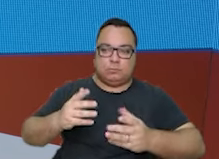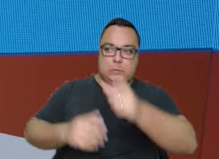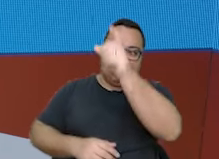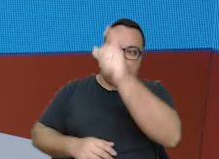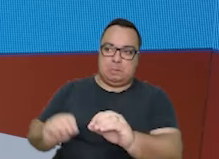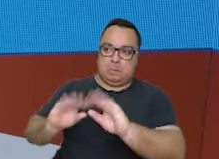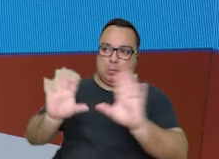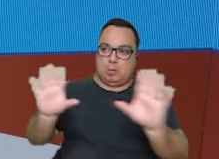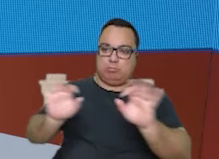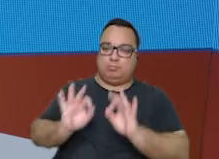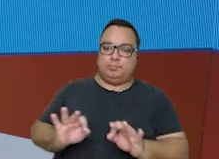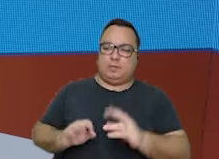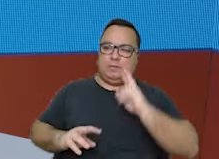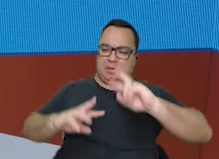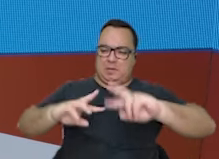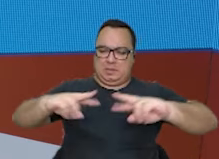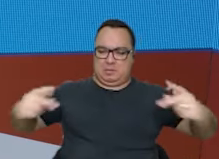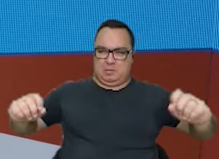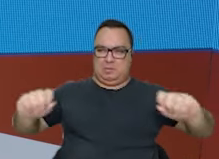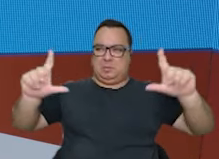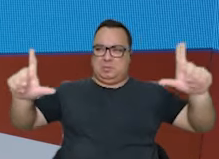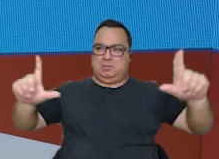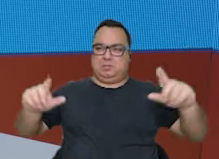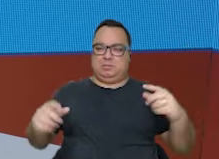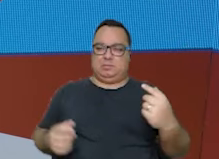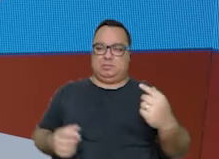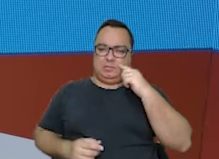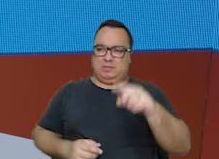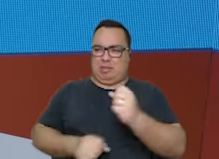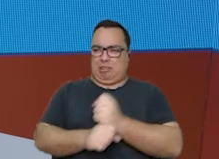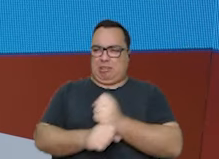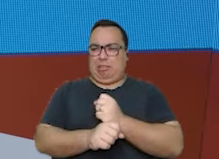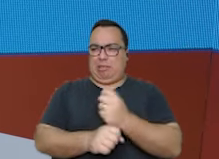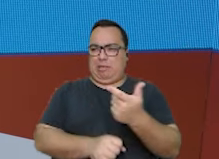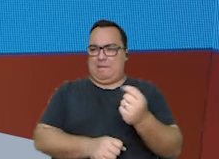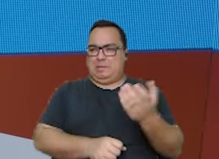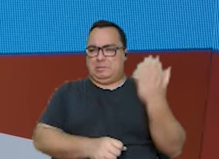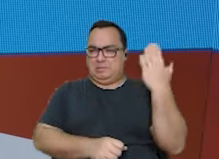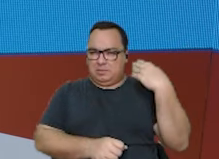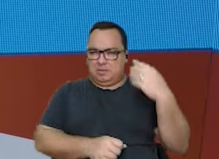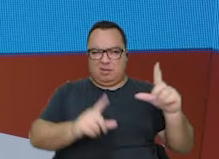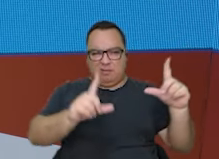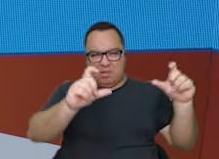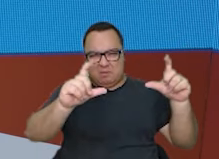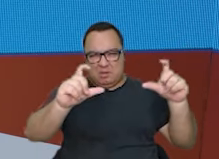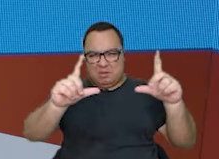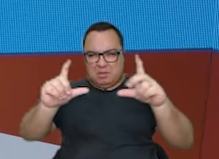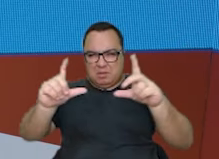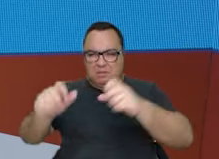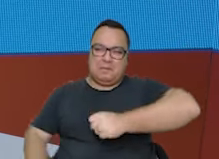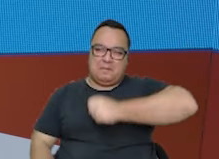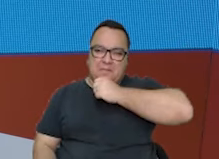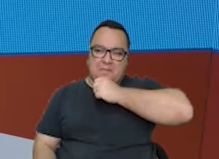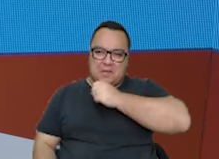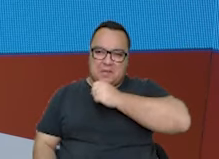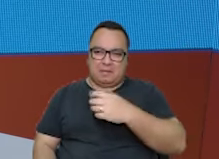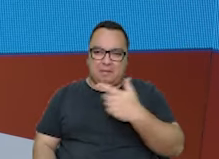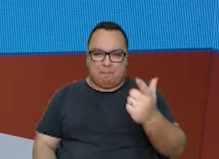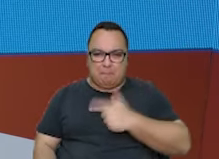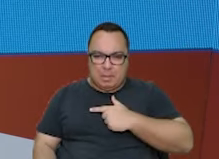fui ver o site dessa empresa tá de de 20 anos atrás as fotos tá desatualizada a foto é